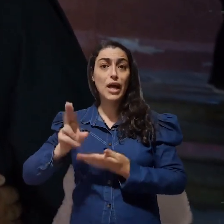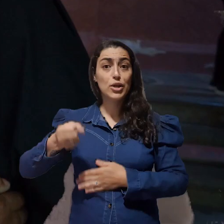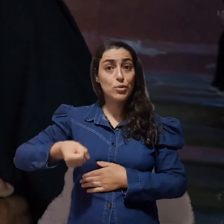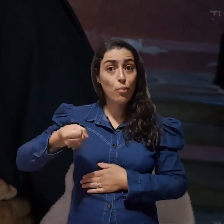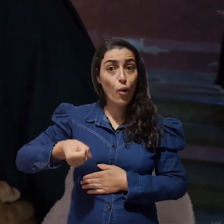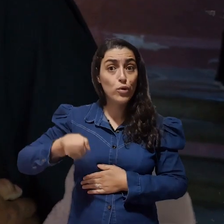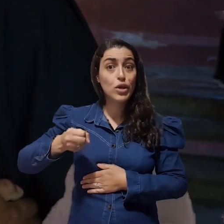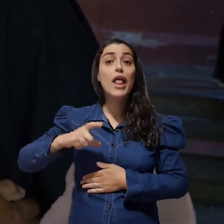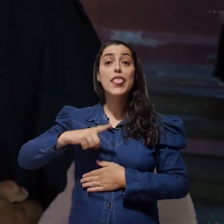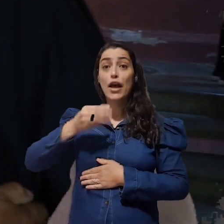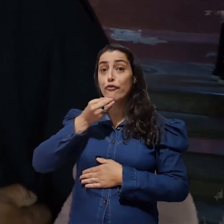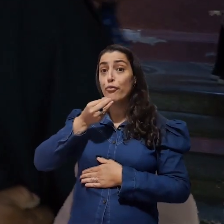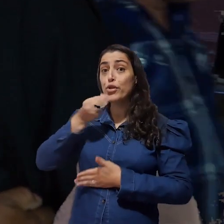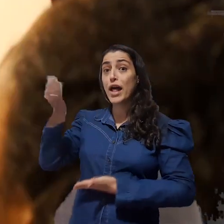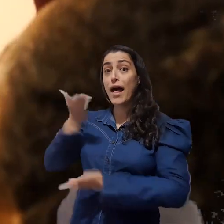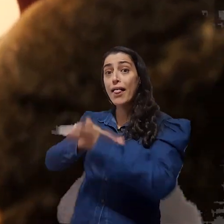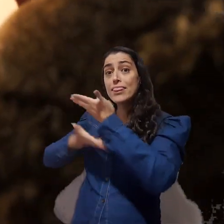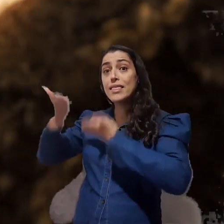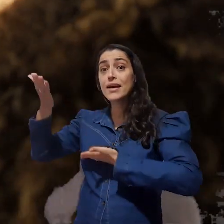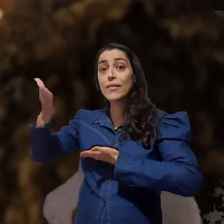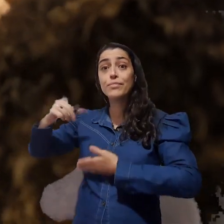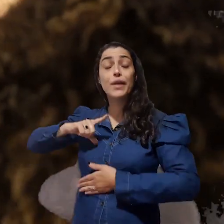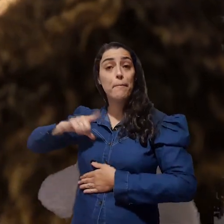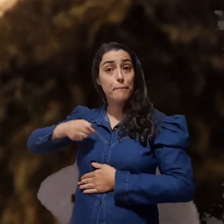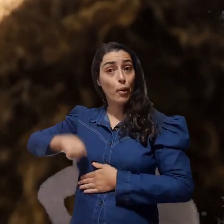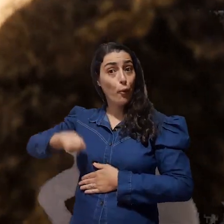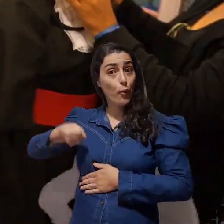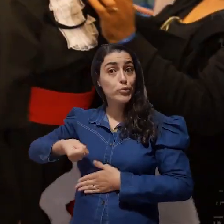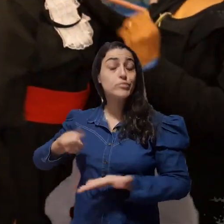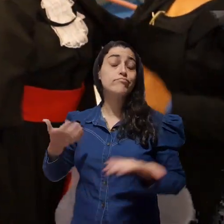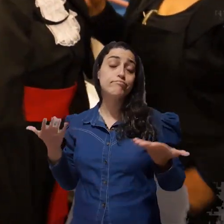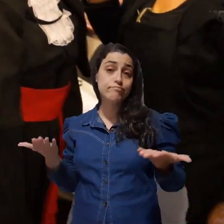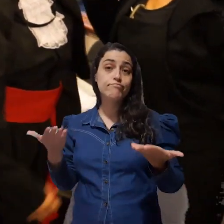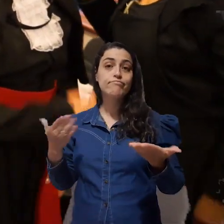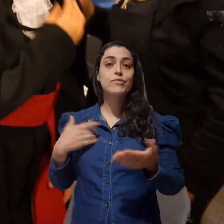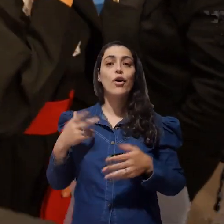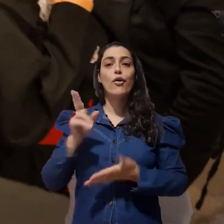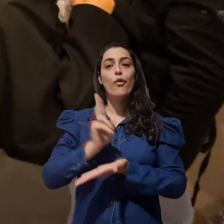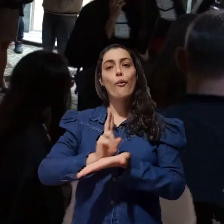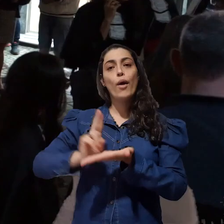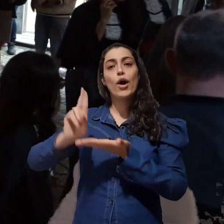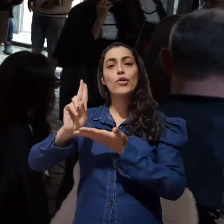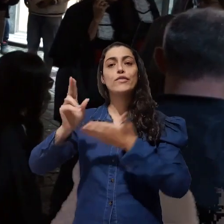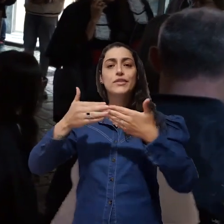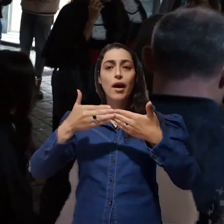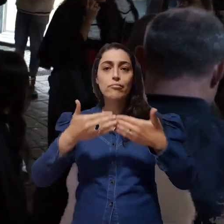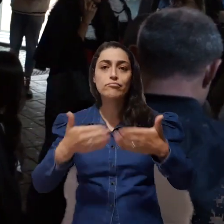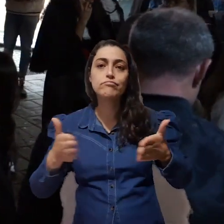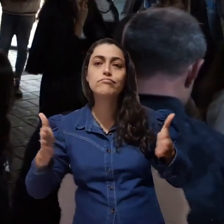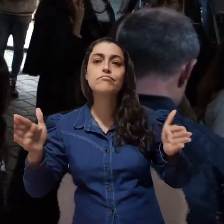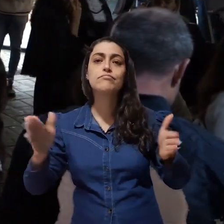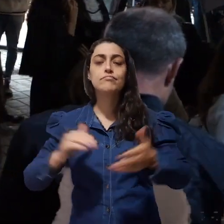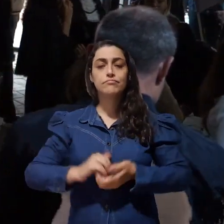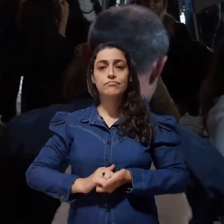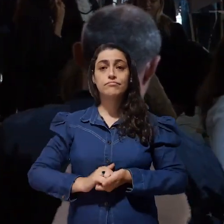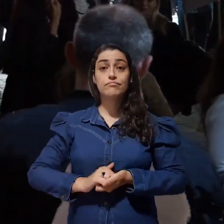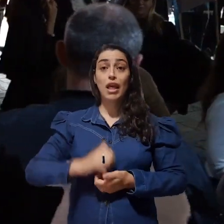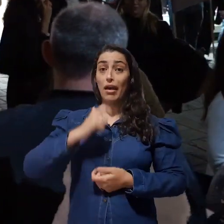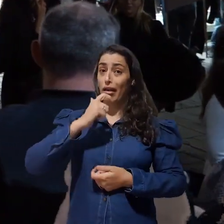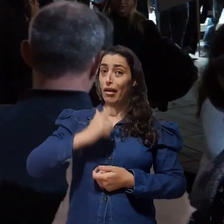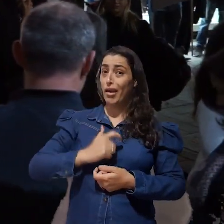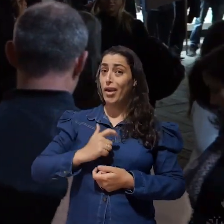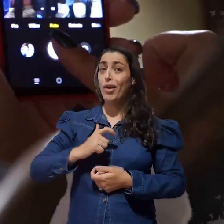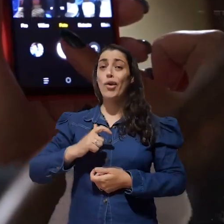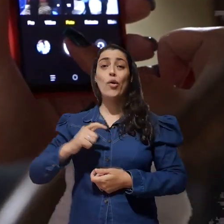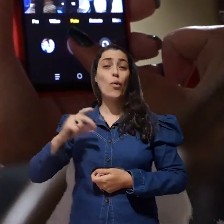pela universidade com bolsa. Então, assim, a universidade abriu portas para mim. Eu era técnico